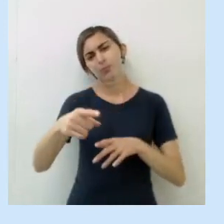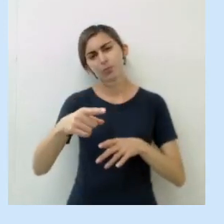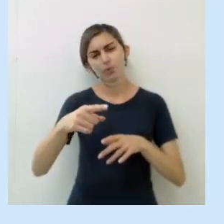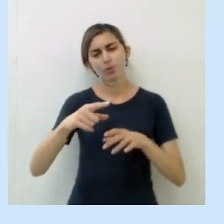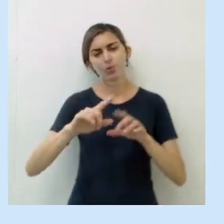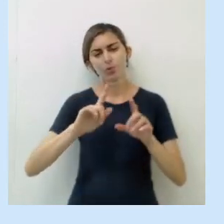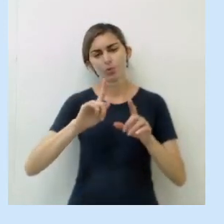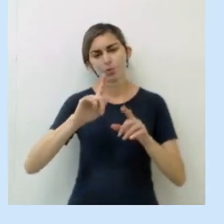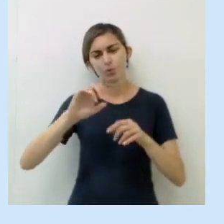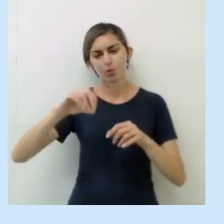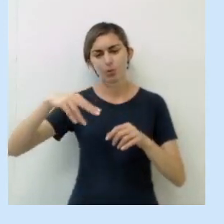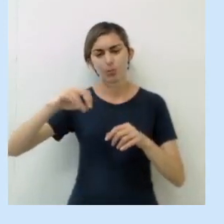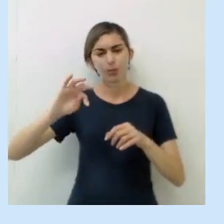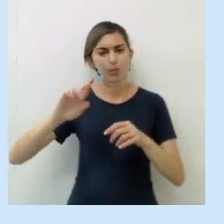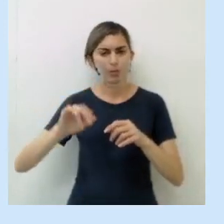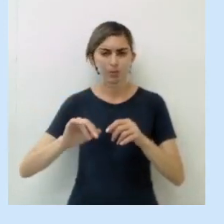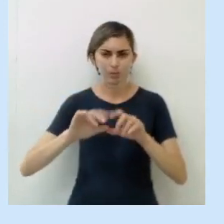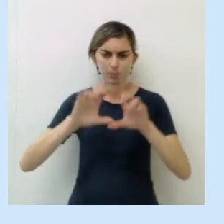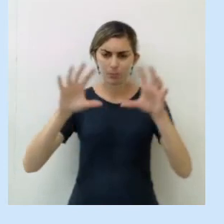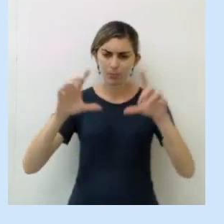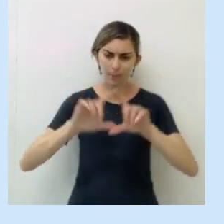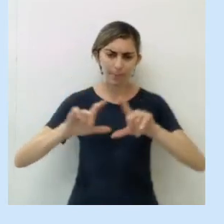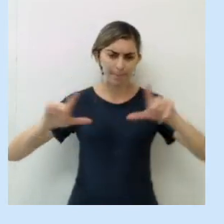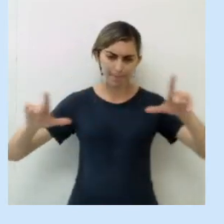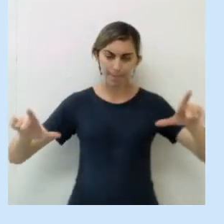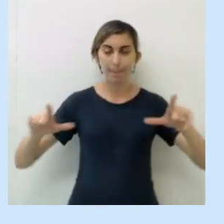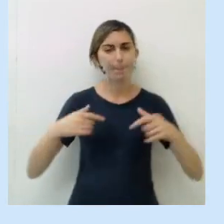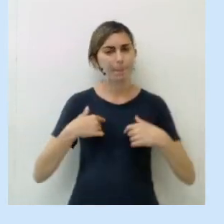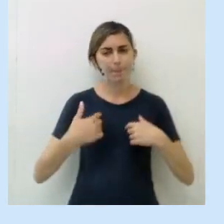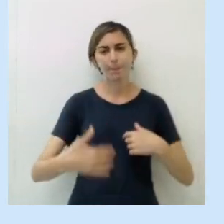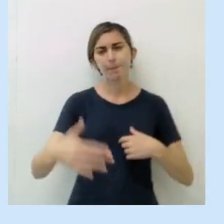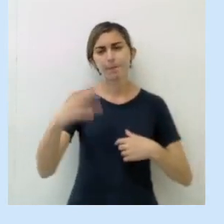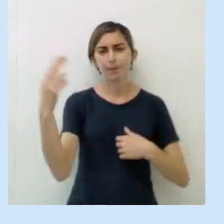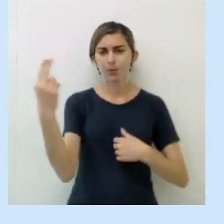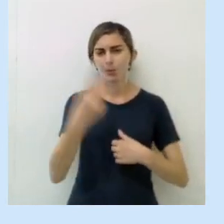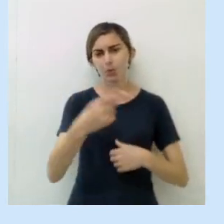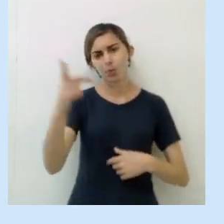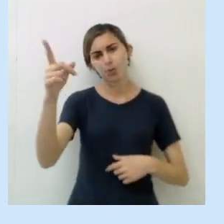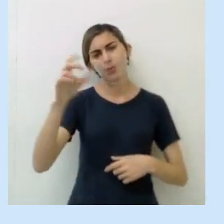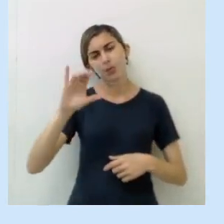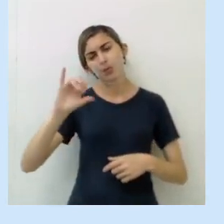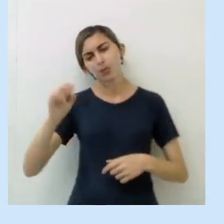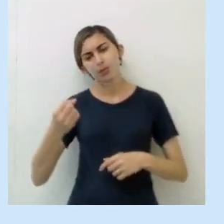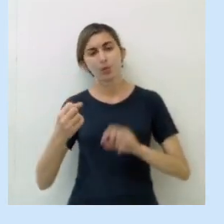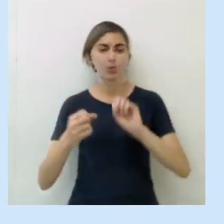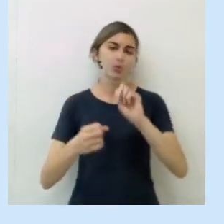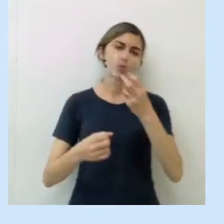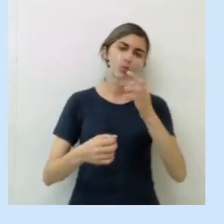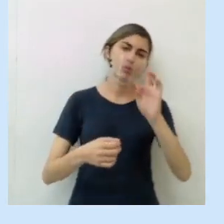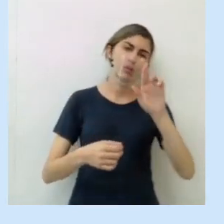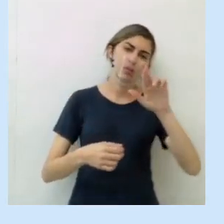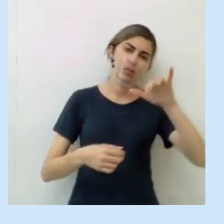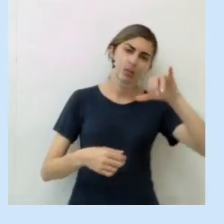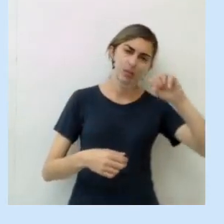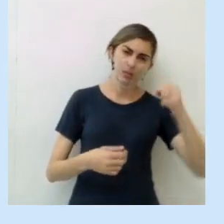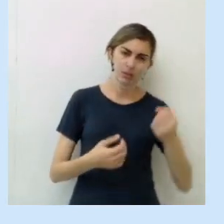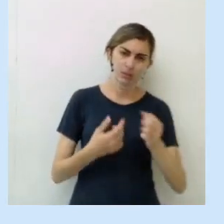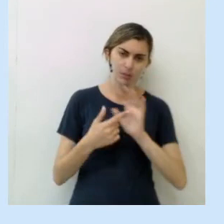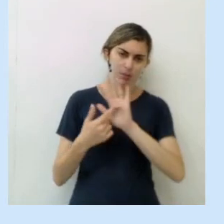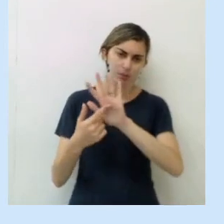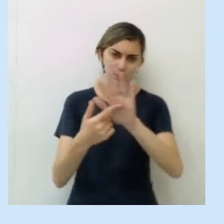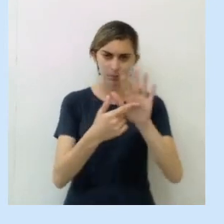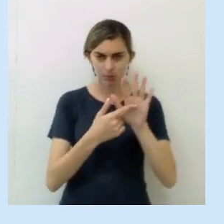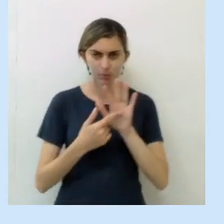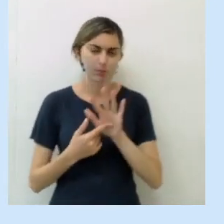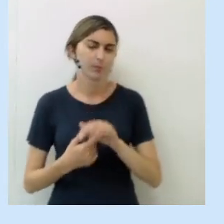conformação geométrica, no mesmo ou em planos opostos, ele vai receber esse nome cis ou trans. Justamente isso que eu vou mostrar agora. Então,